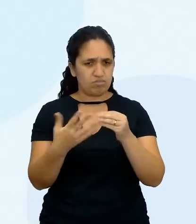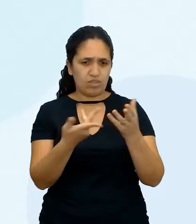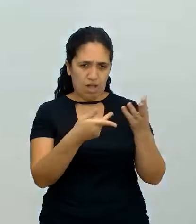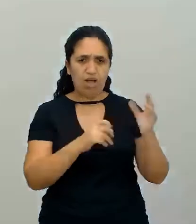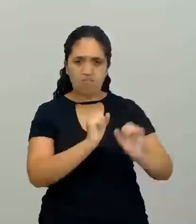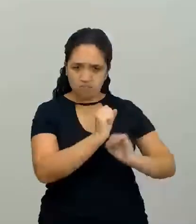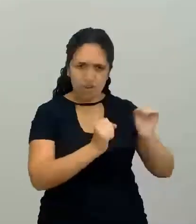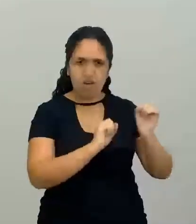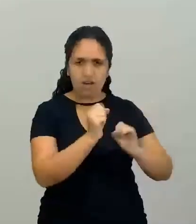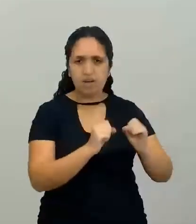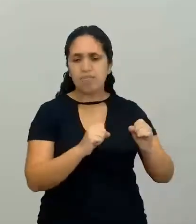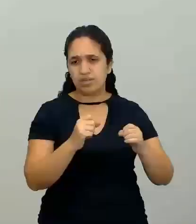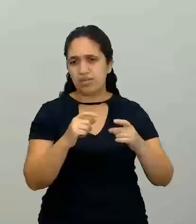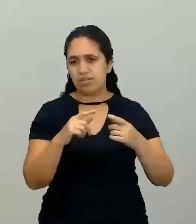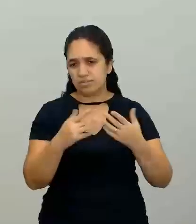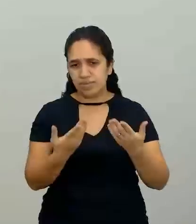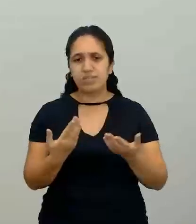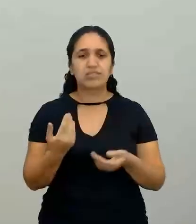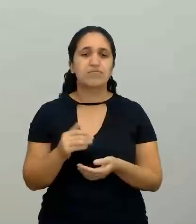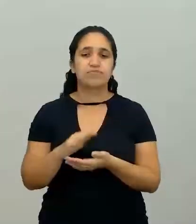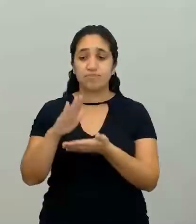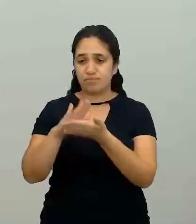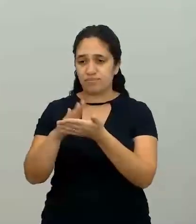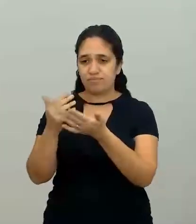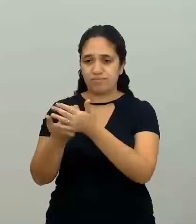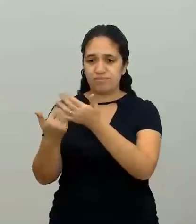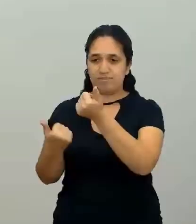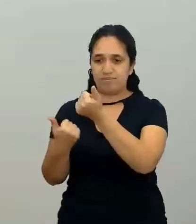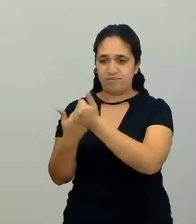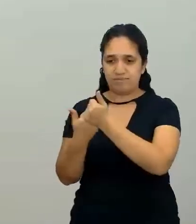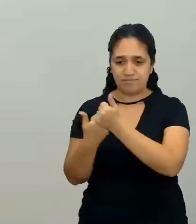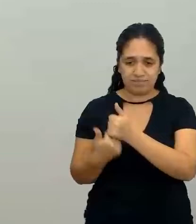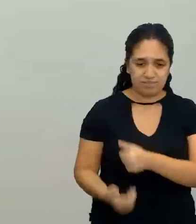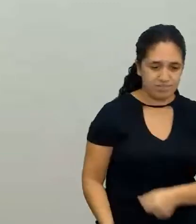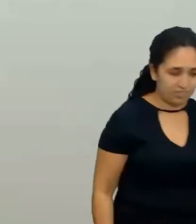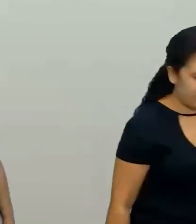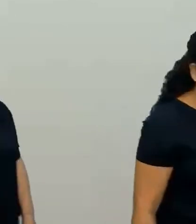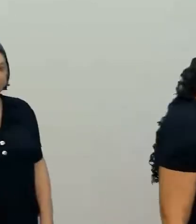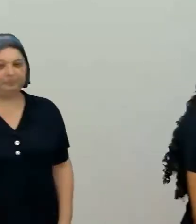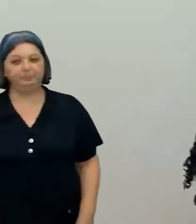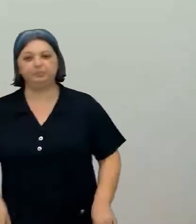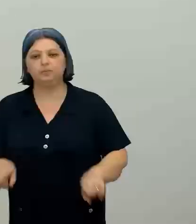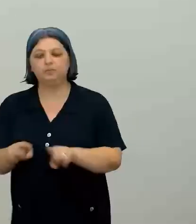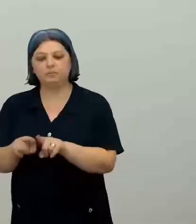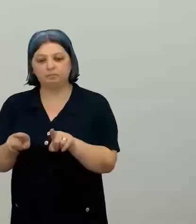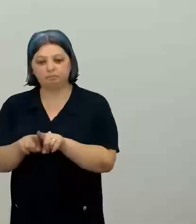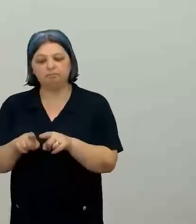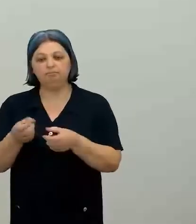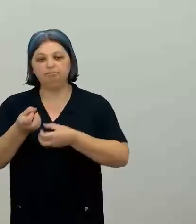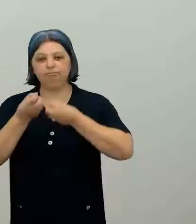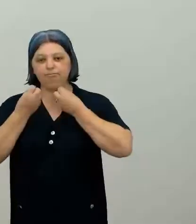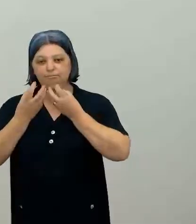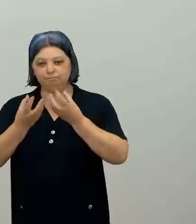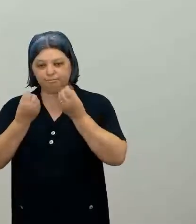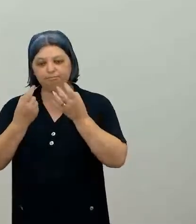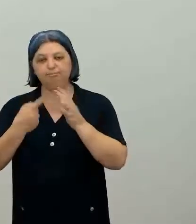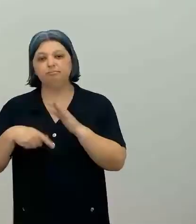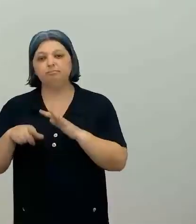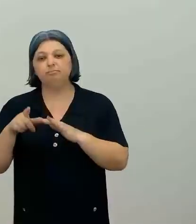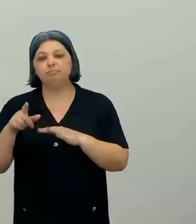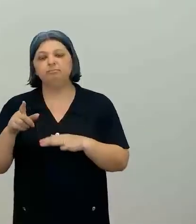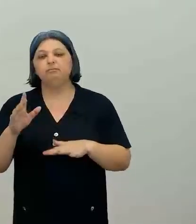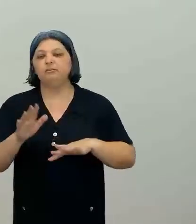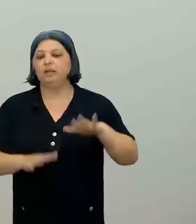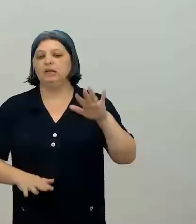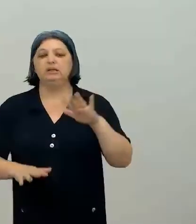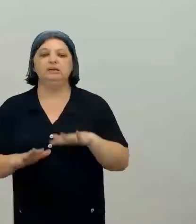ideia bastante desumana, se a gente for pensar por esse aspecto também, mesmo a sua inspiração, ela é bastante desumana,